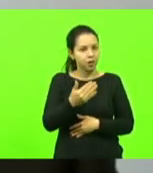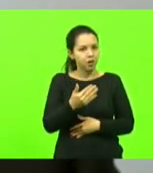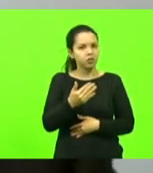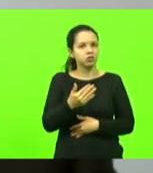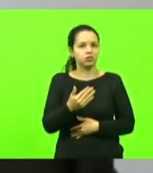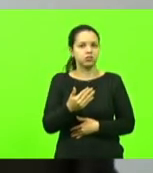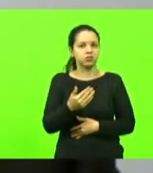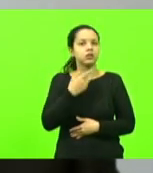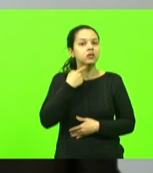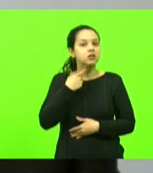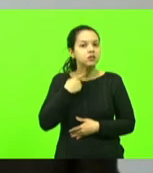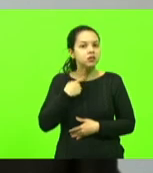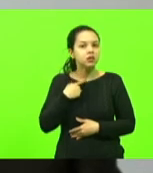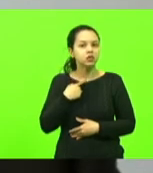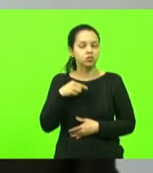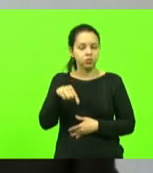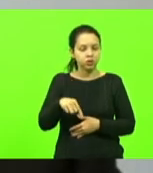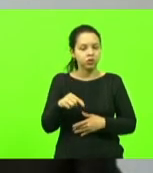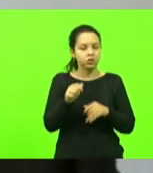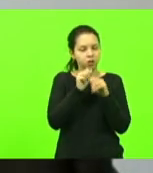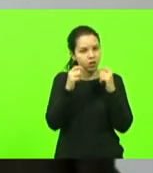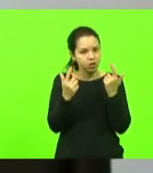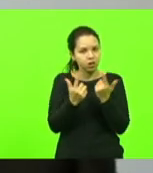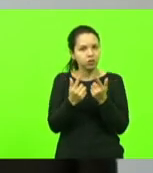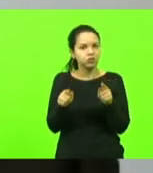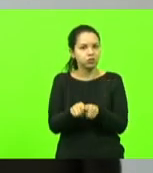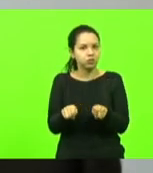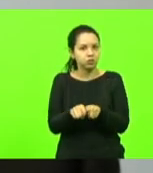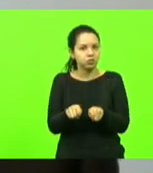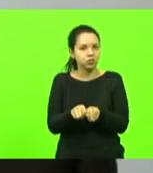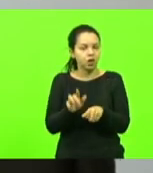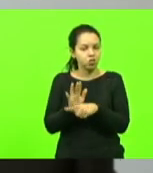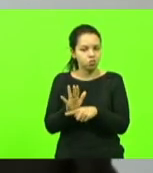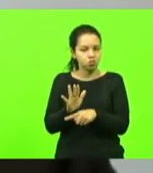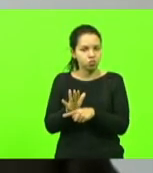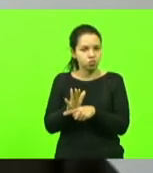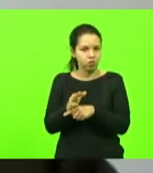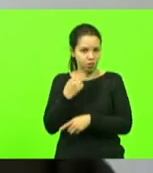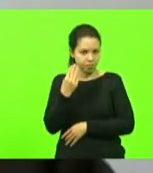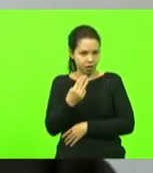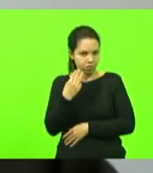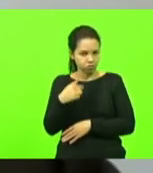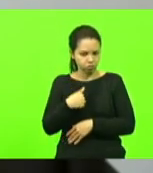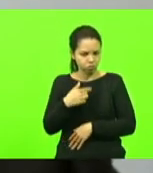desejo da Casa Legislativa, porque não beneficia só o Márcio, não